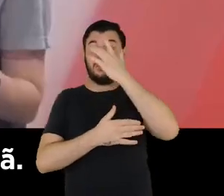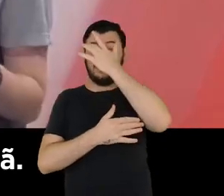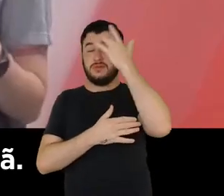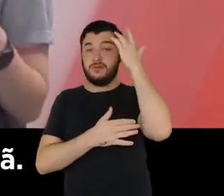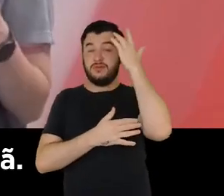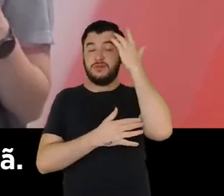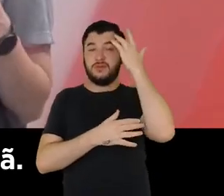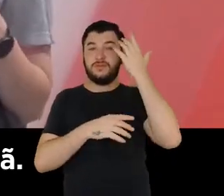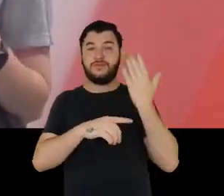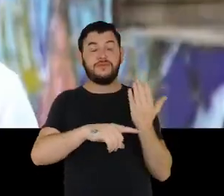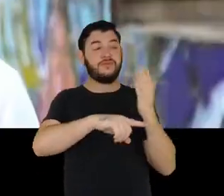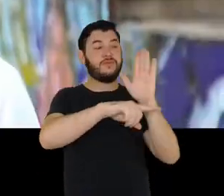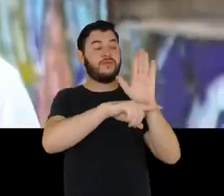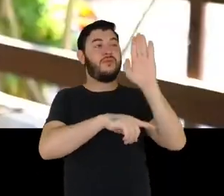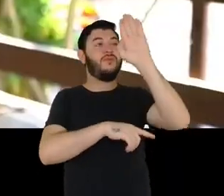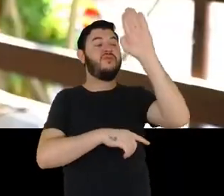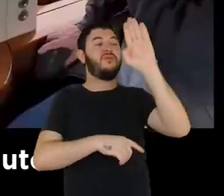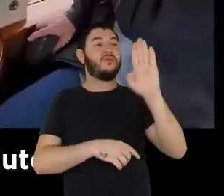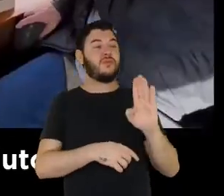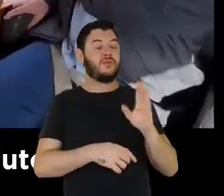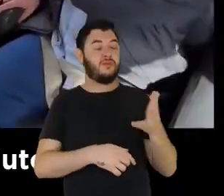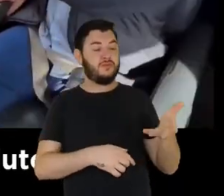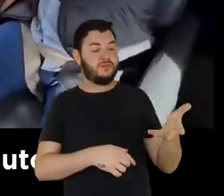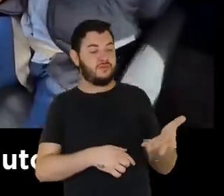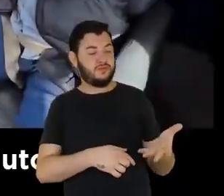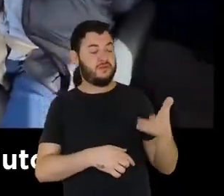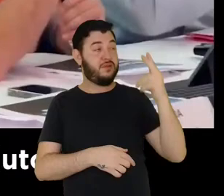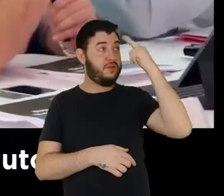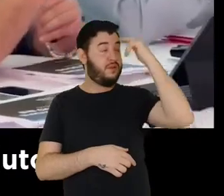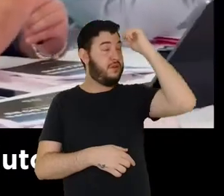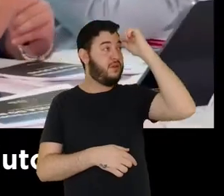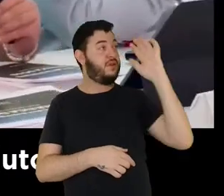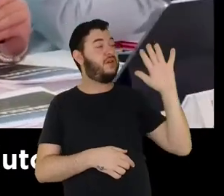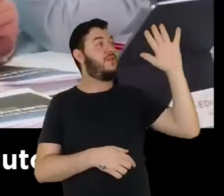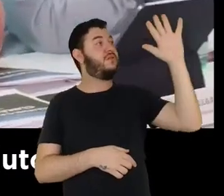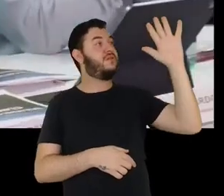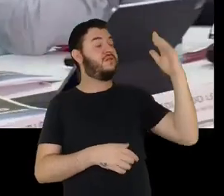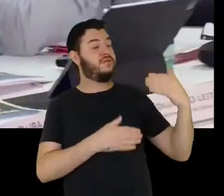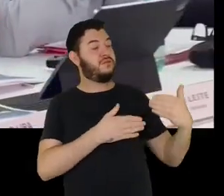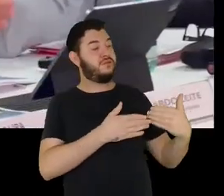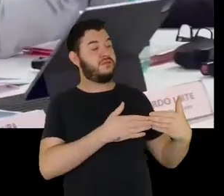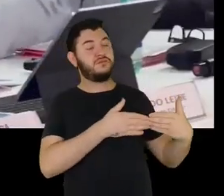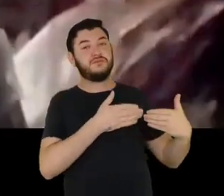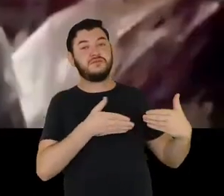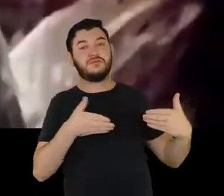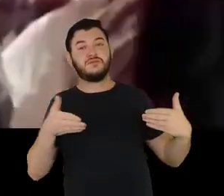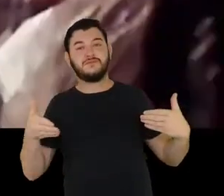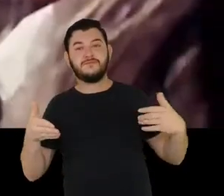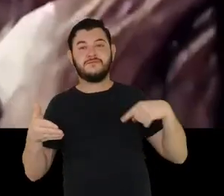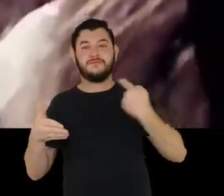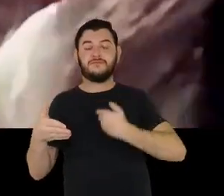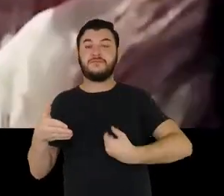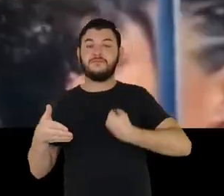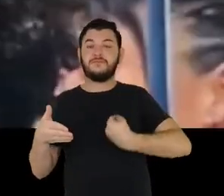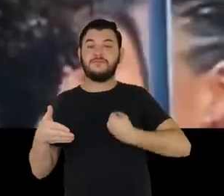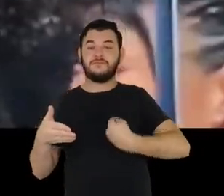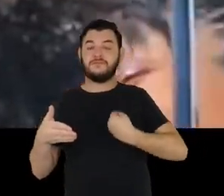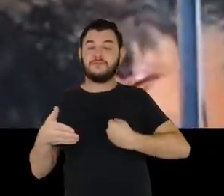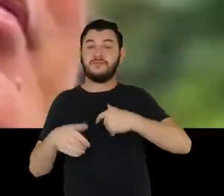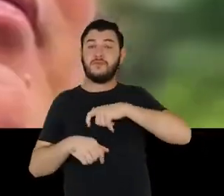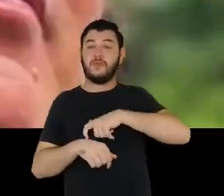o Brasil de amanhã. Estamos presentes nos momentos de luto e nos momentos de luta.